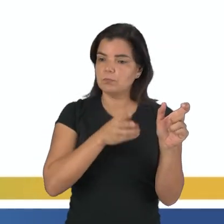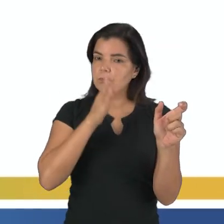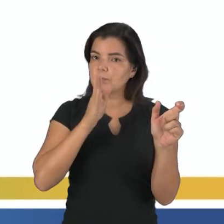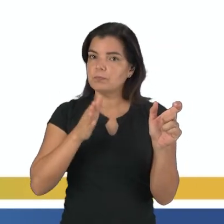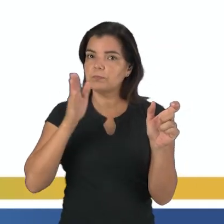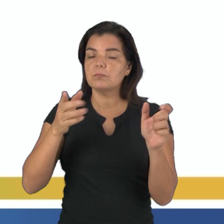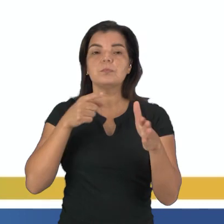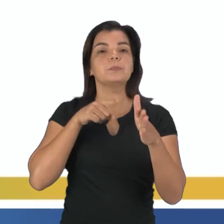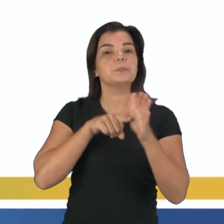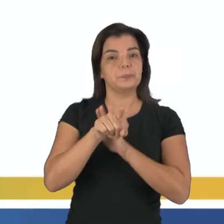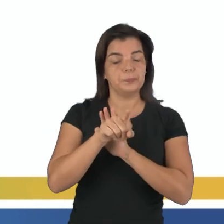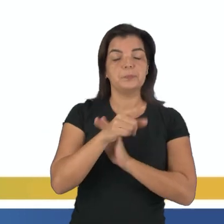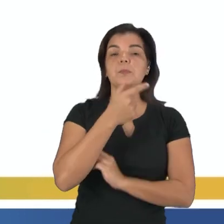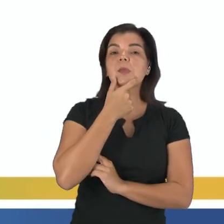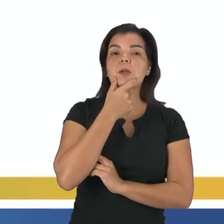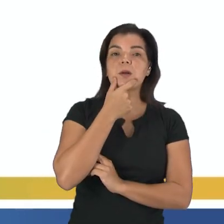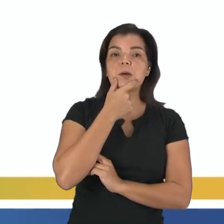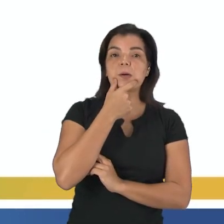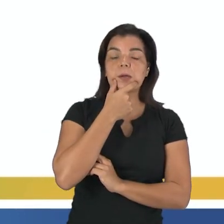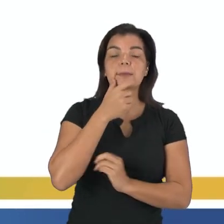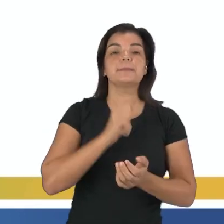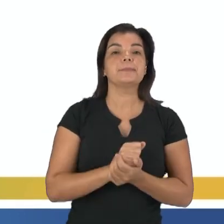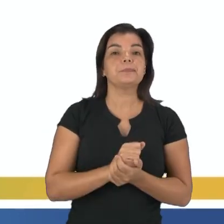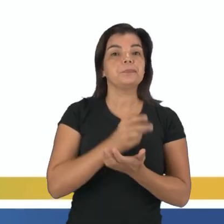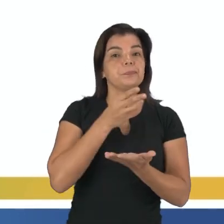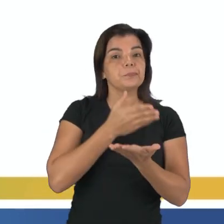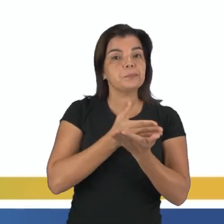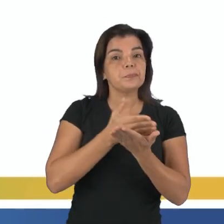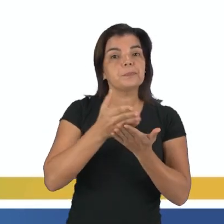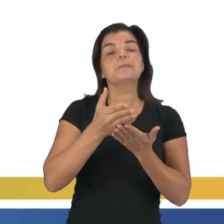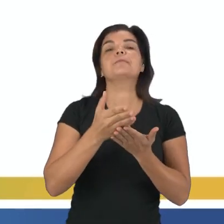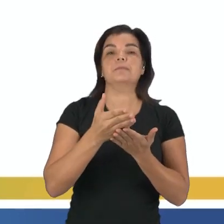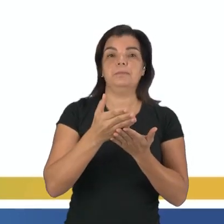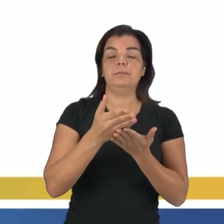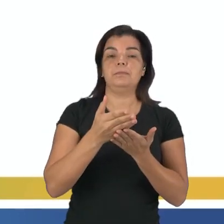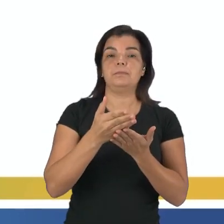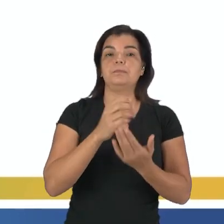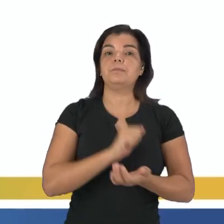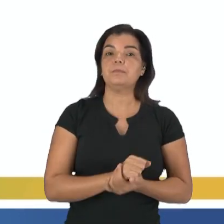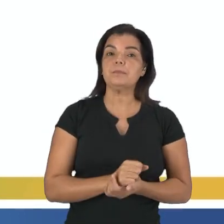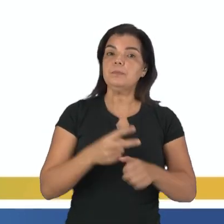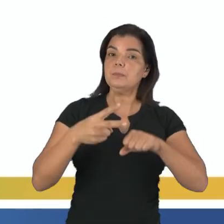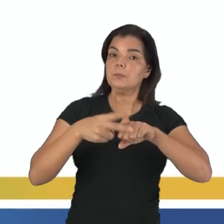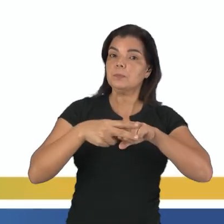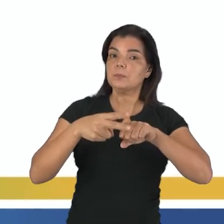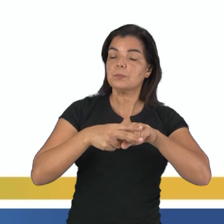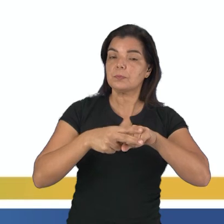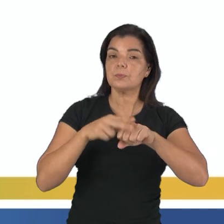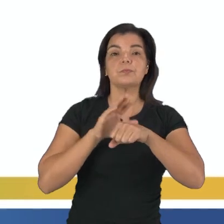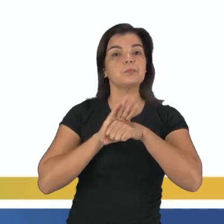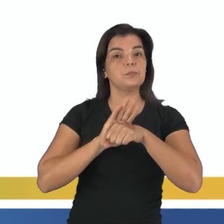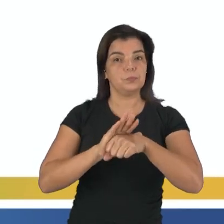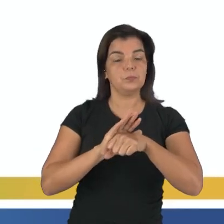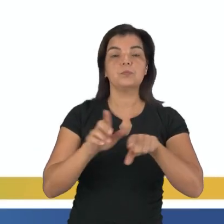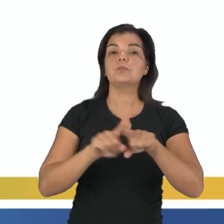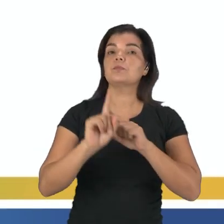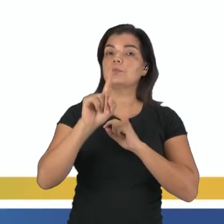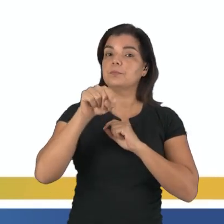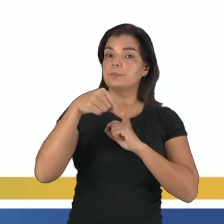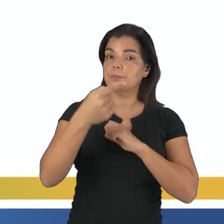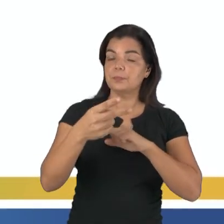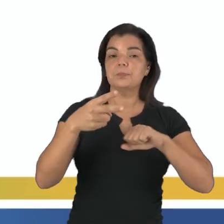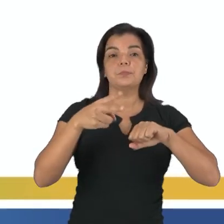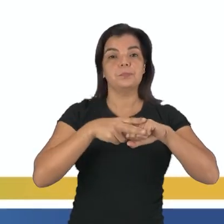a pergunta em inglês no presente simples, a gente vai sempre começar aí com o nosso verbo auxiliar, ok? Logo após o